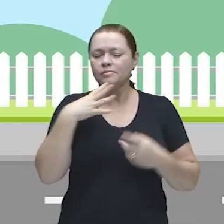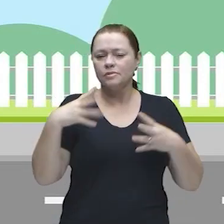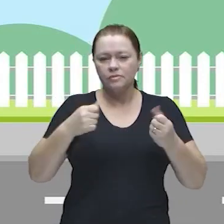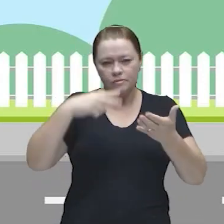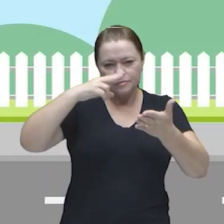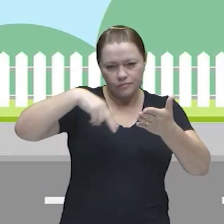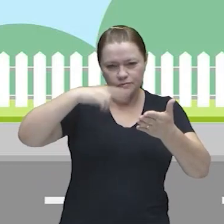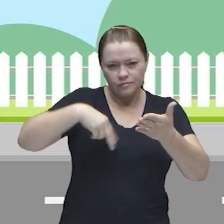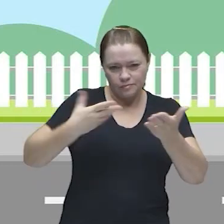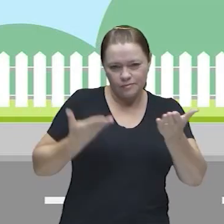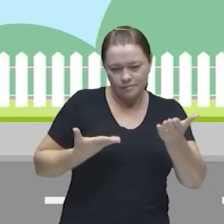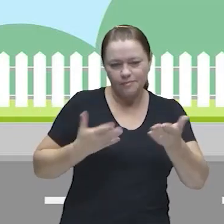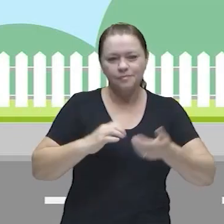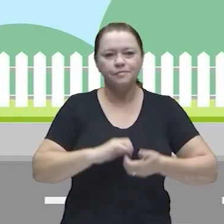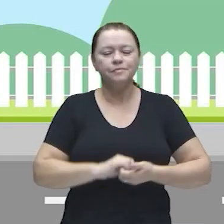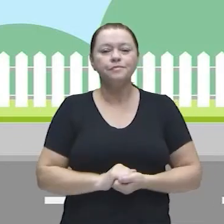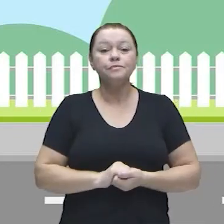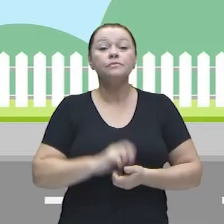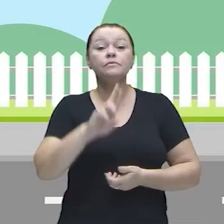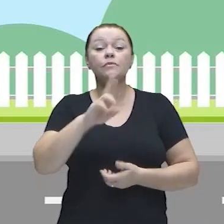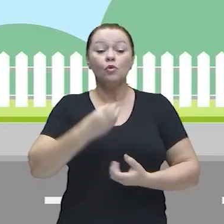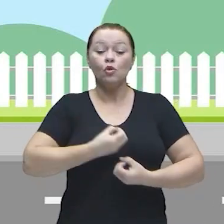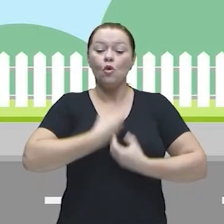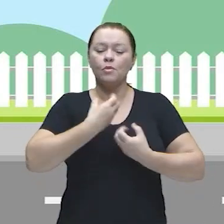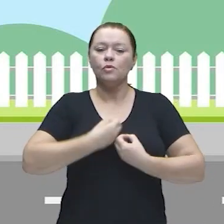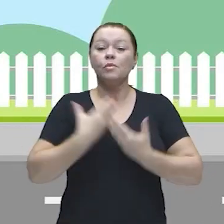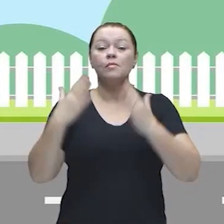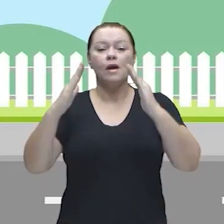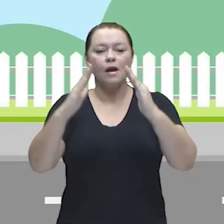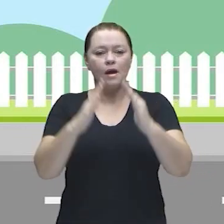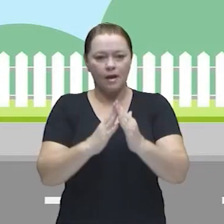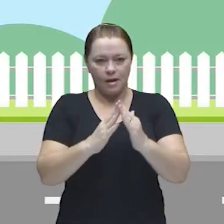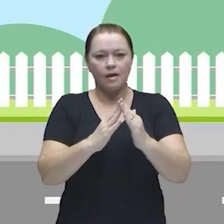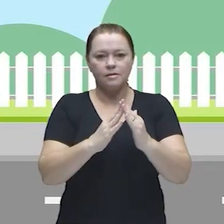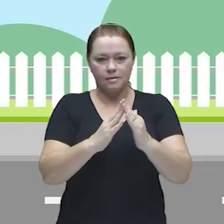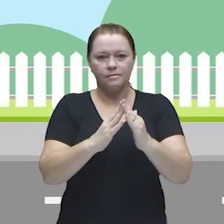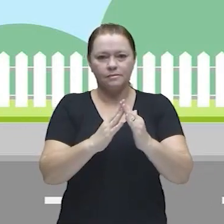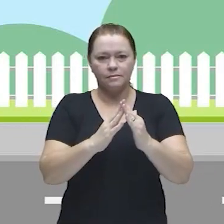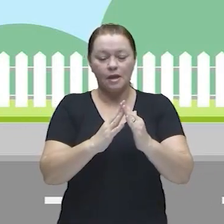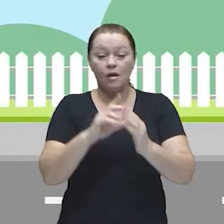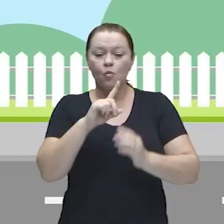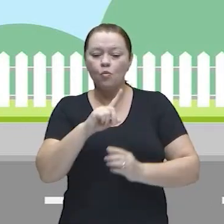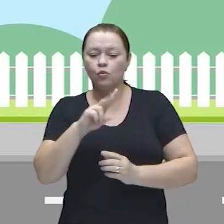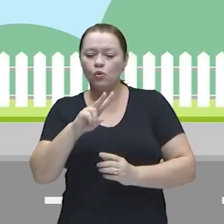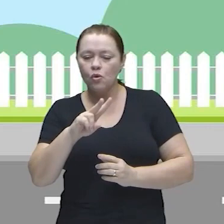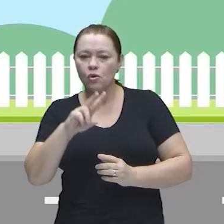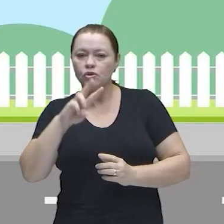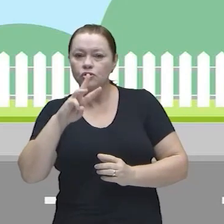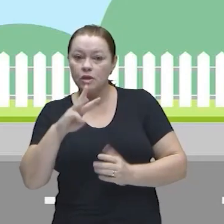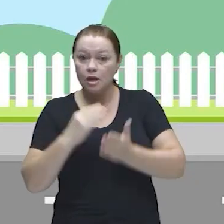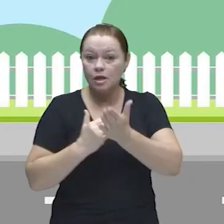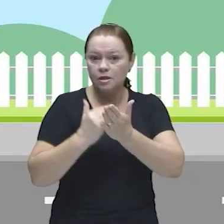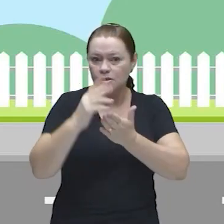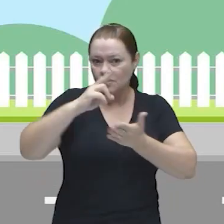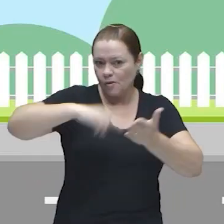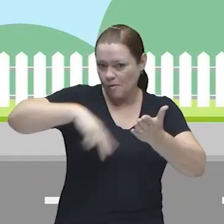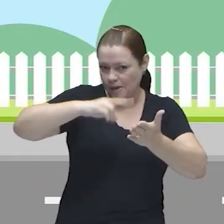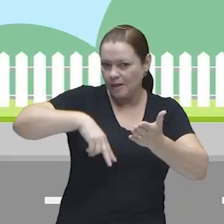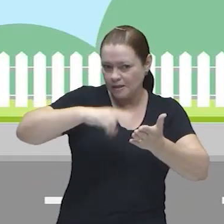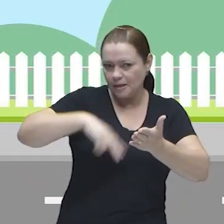comigo, observe esse poema. O nome desse poema é A Casa. No 3, tá bom? 1, 2,